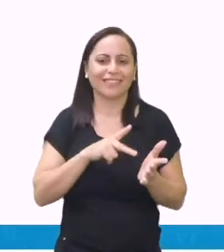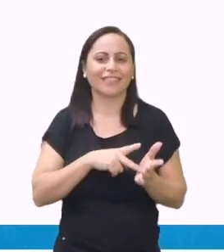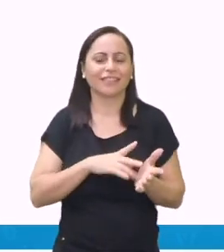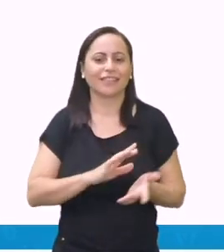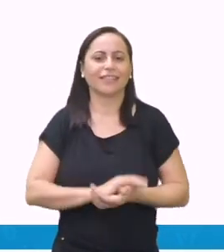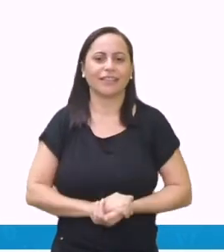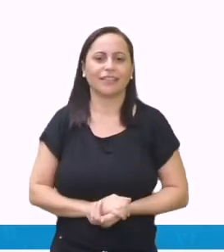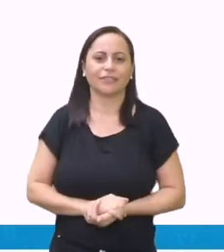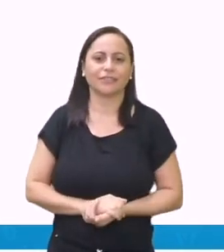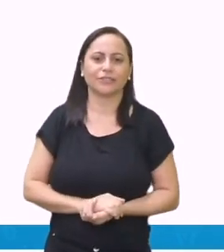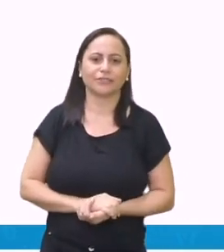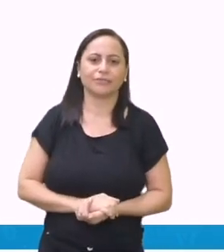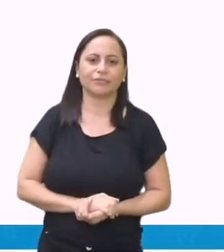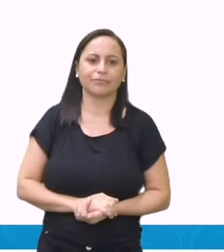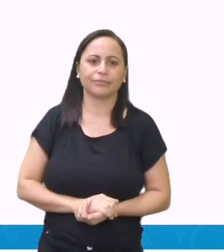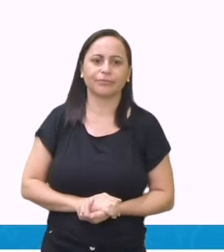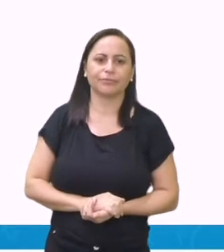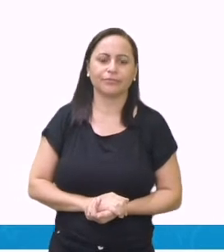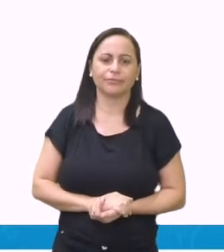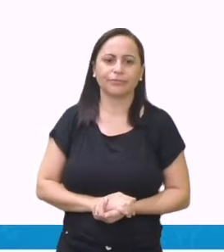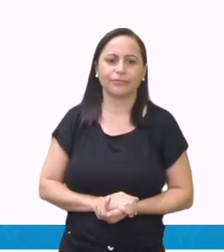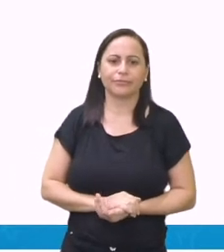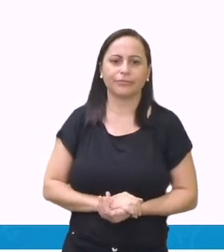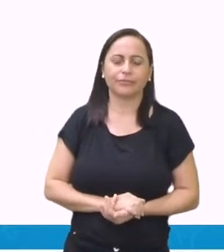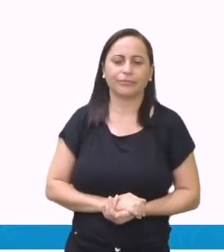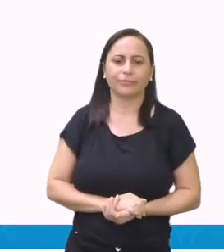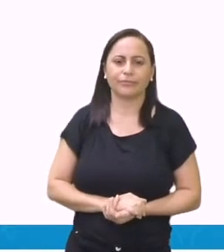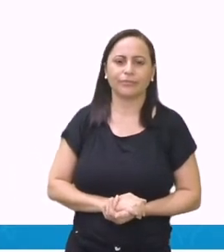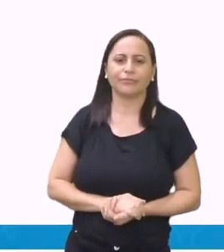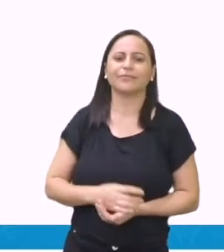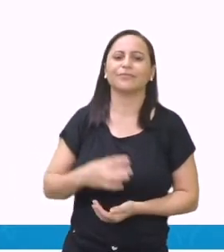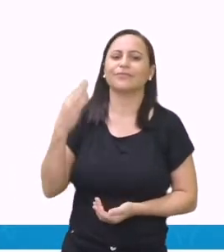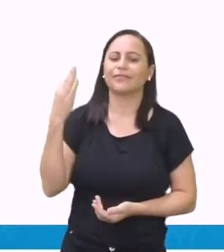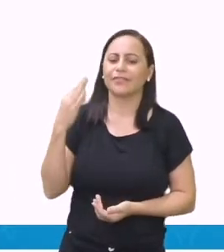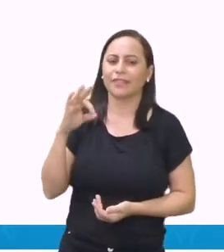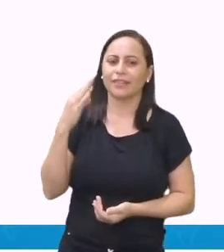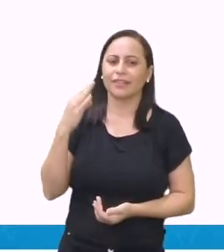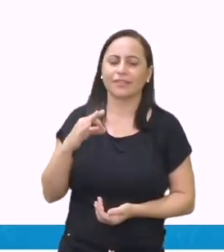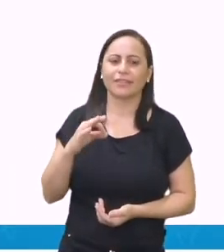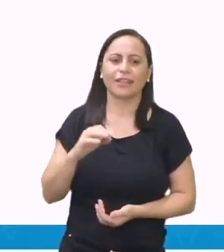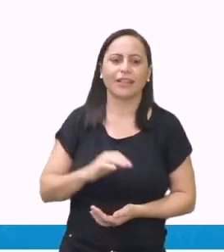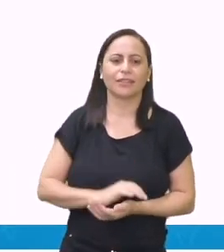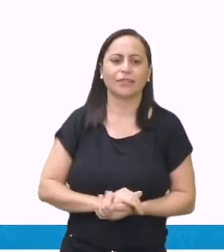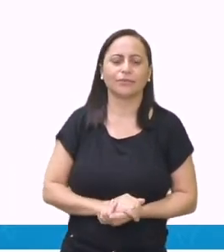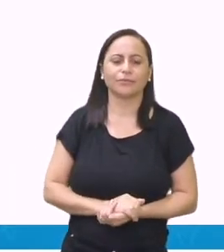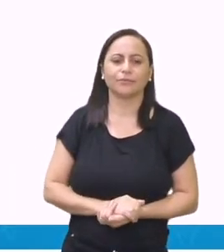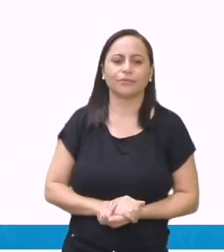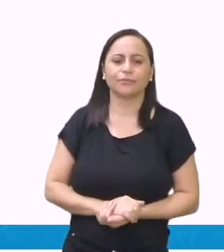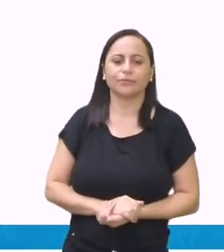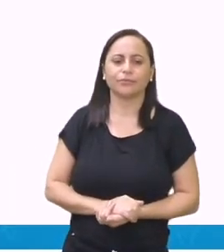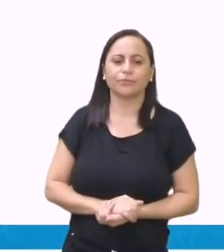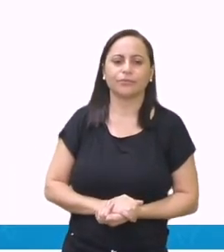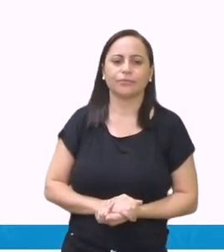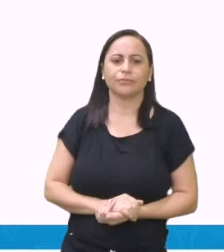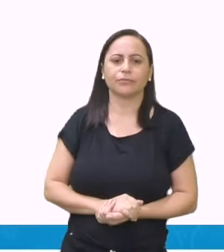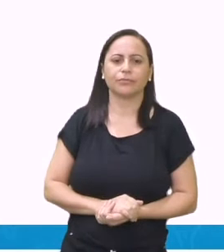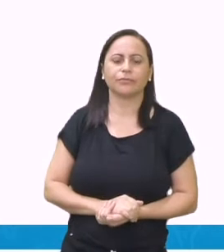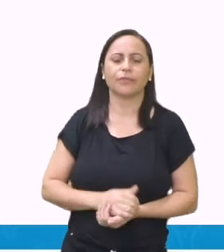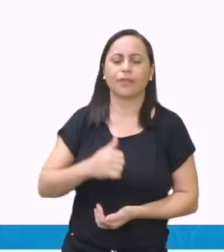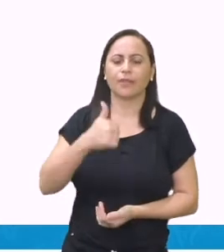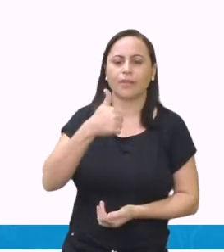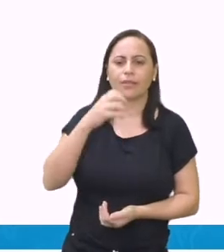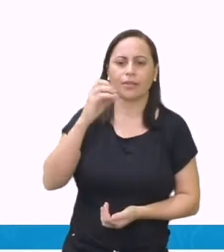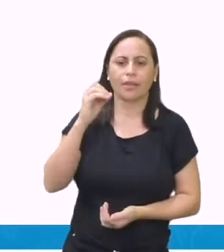50 novamente. É só para ver se vocês iam contar corretamente. Agora aqui, ó.